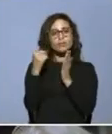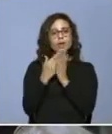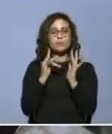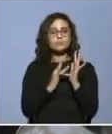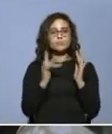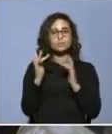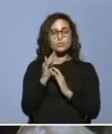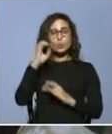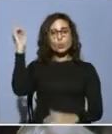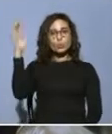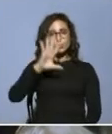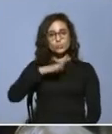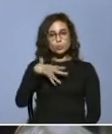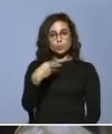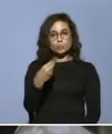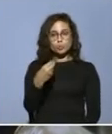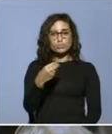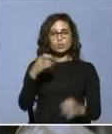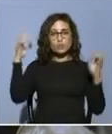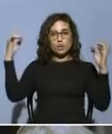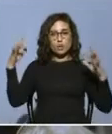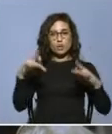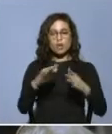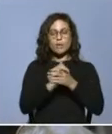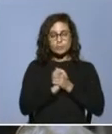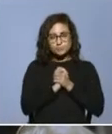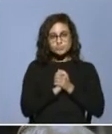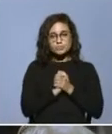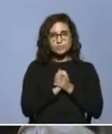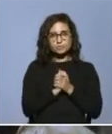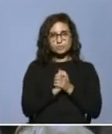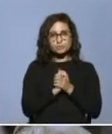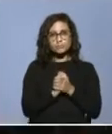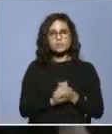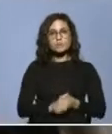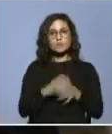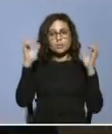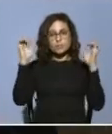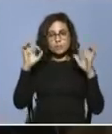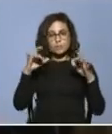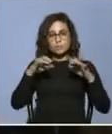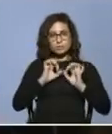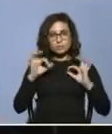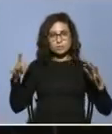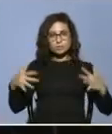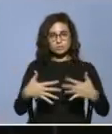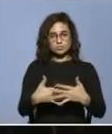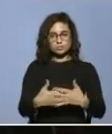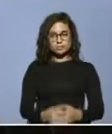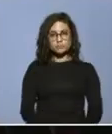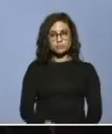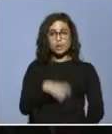Cristo, luz do mundo, os ilumine, oremos. Iluminai, Senhor, a terra inteira. Pelos